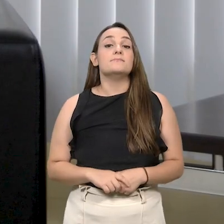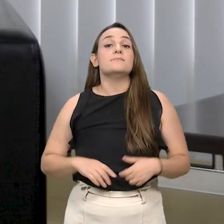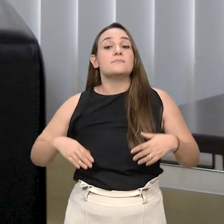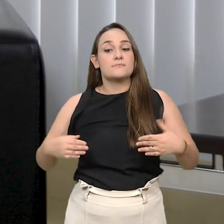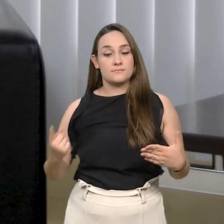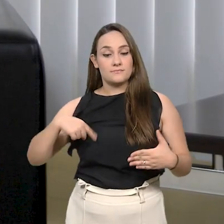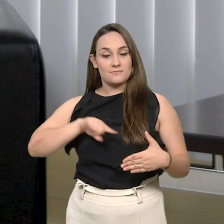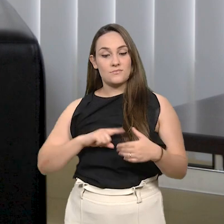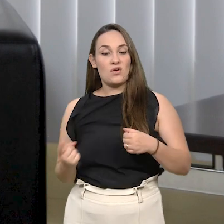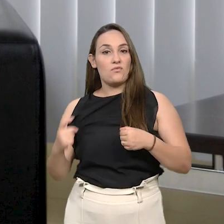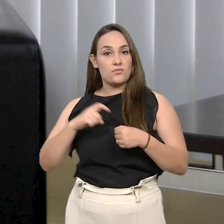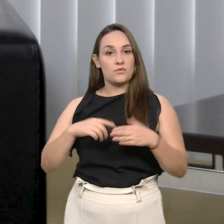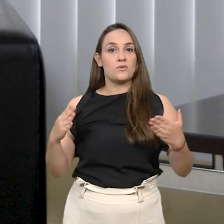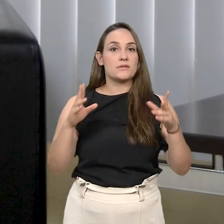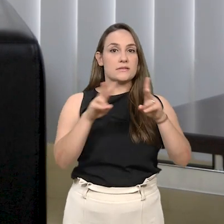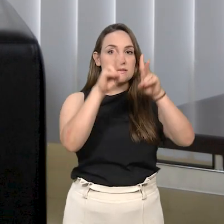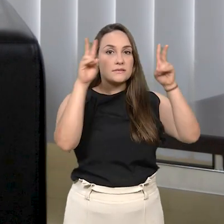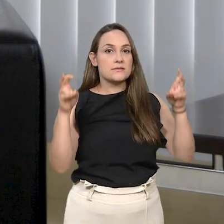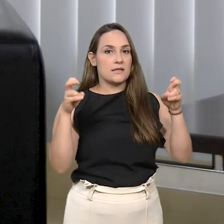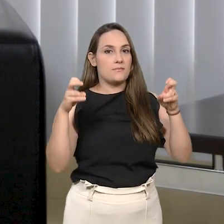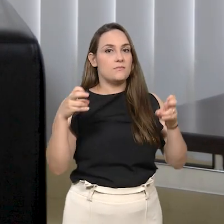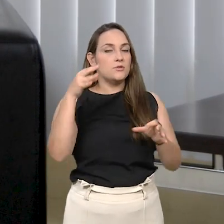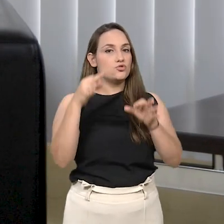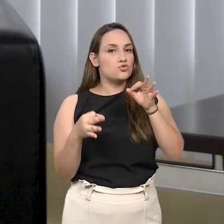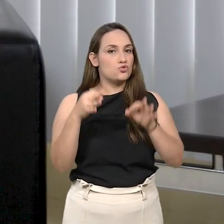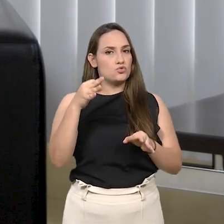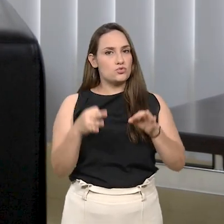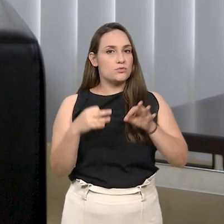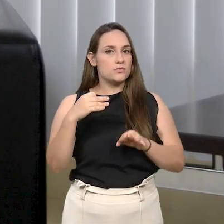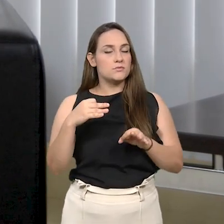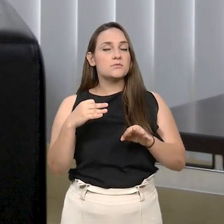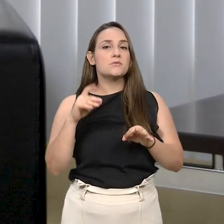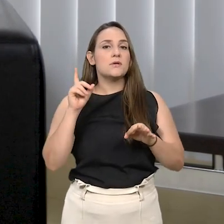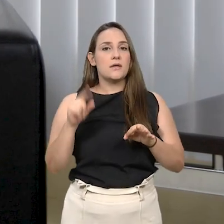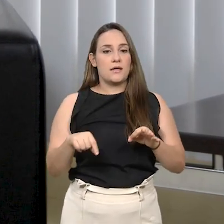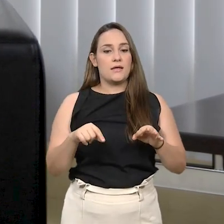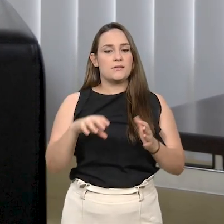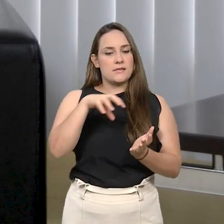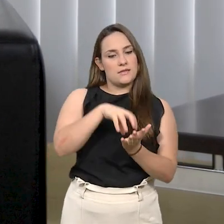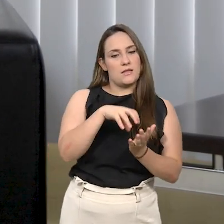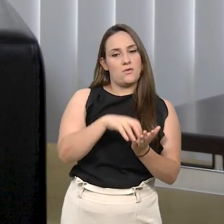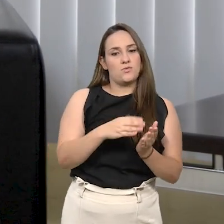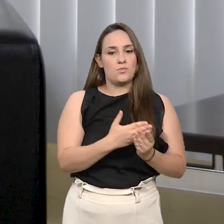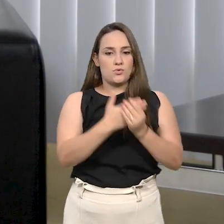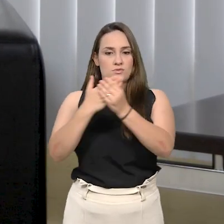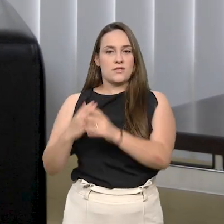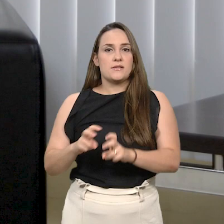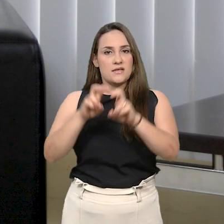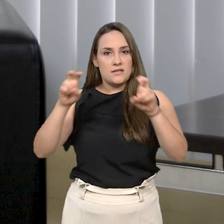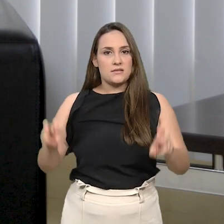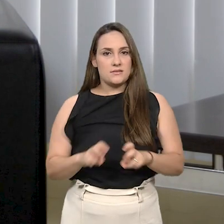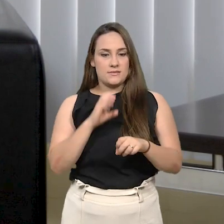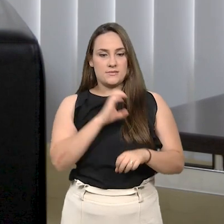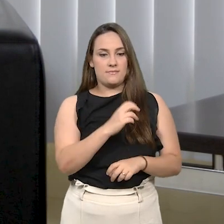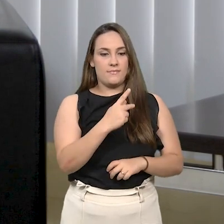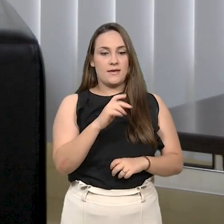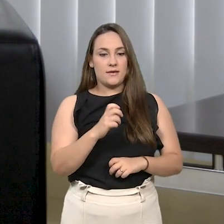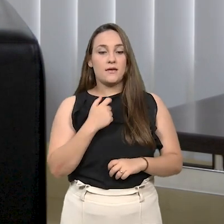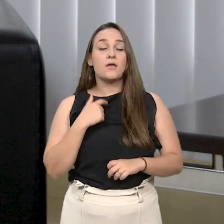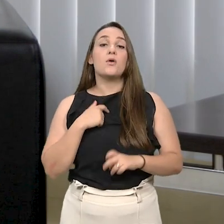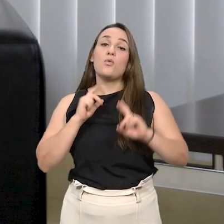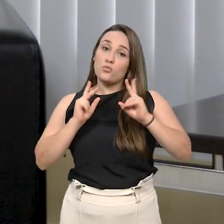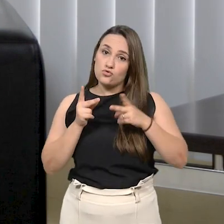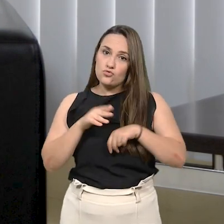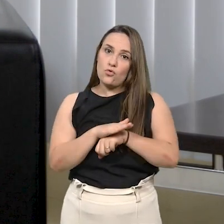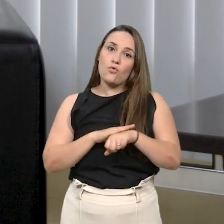De volta com o mérito da questão sobre a Central de Processamento Eletrônico, a CPE, eu sigo conversando com o juiz diretor do